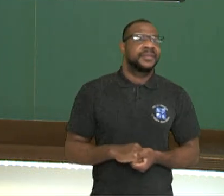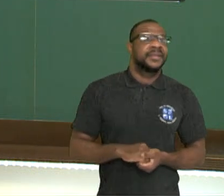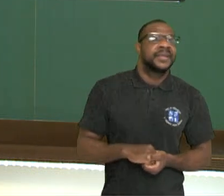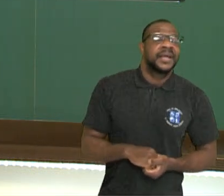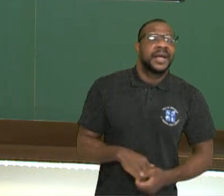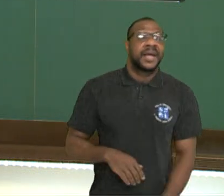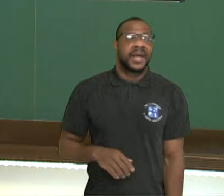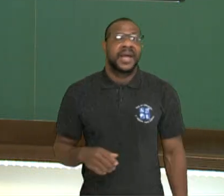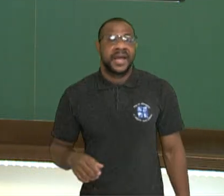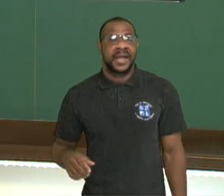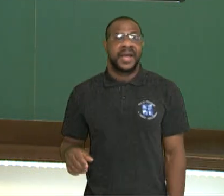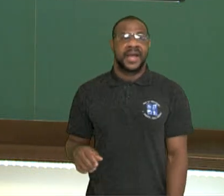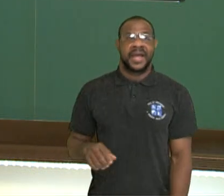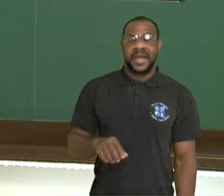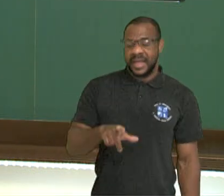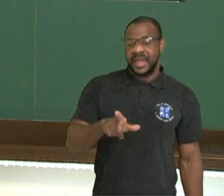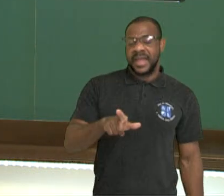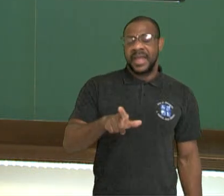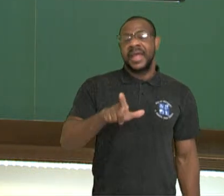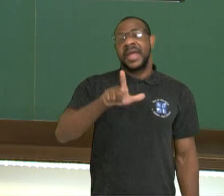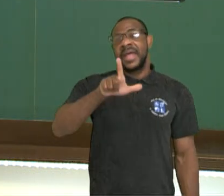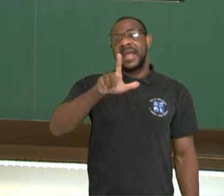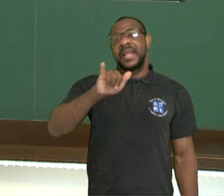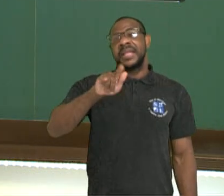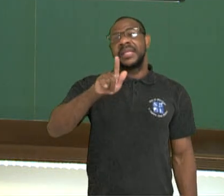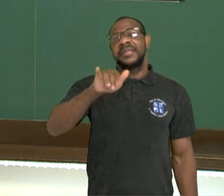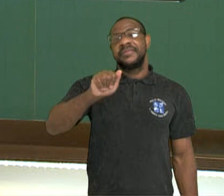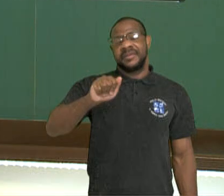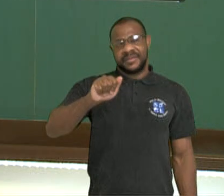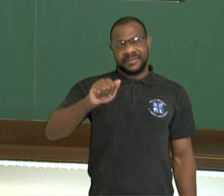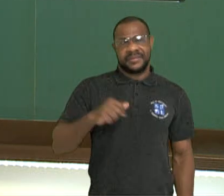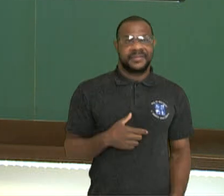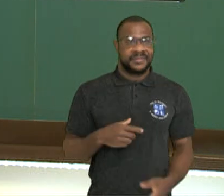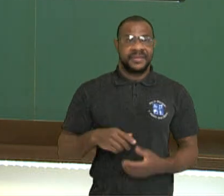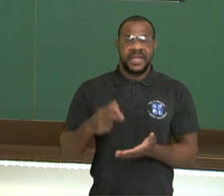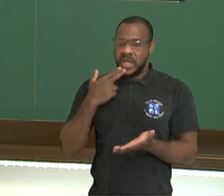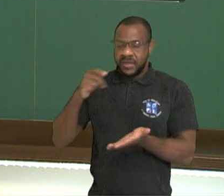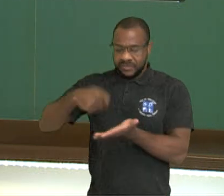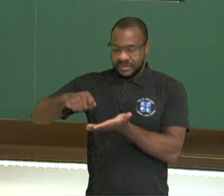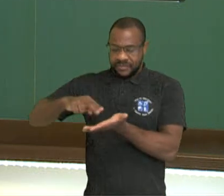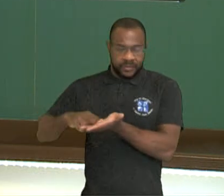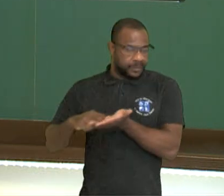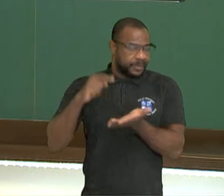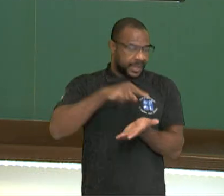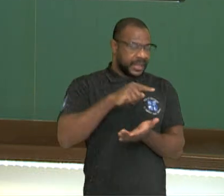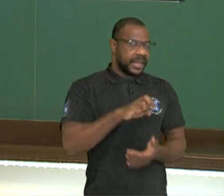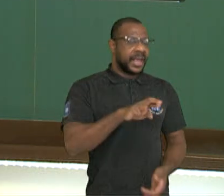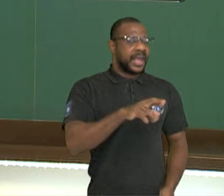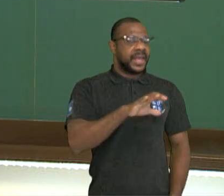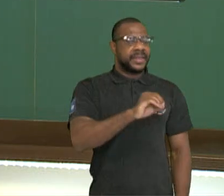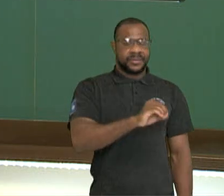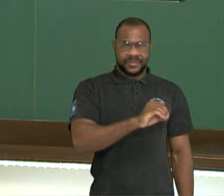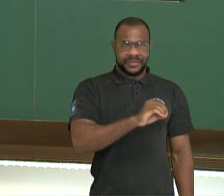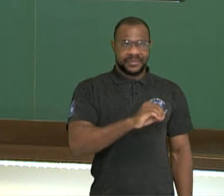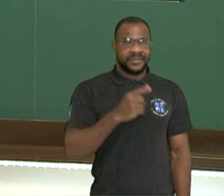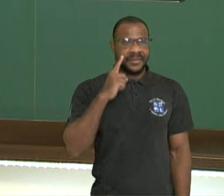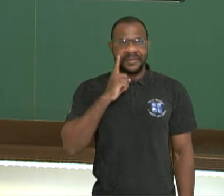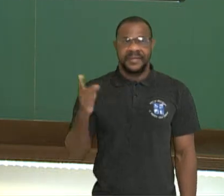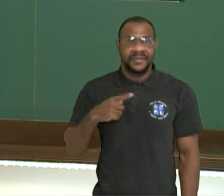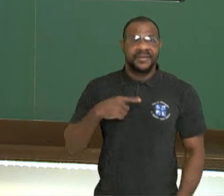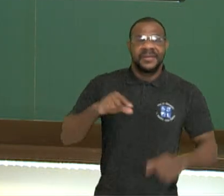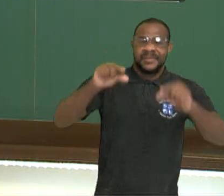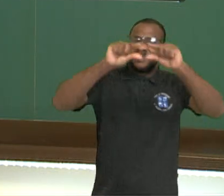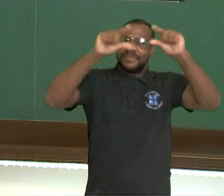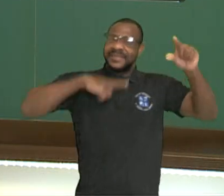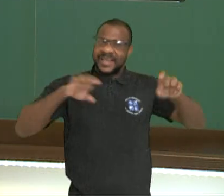carta pessoal que Lígia Fagundes escreveu para Érico Veríssimo. Vemos a estrutura da carta, o cabeçalho, o